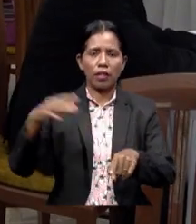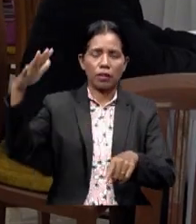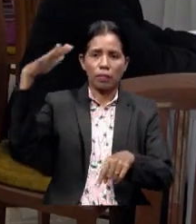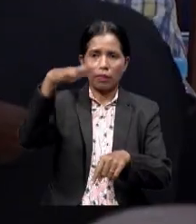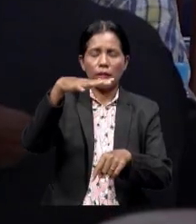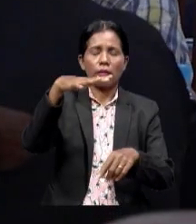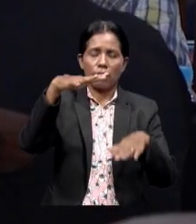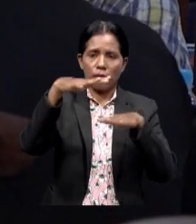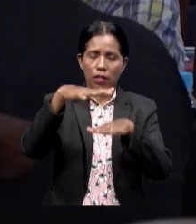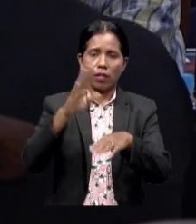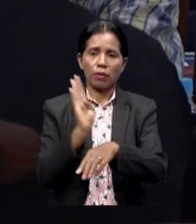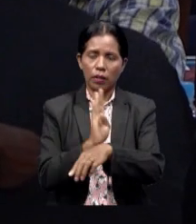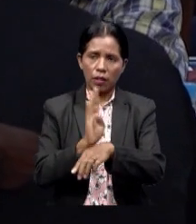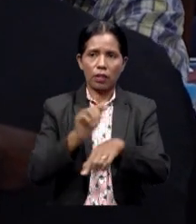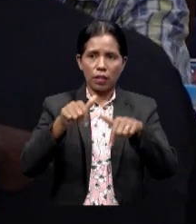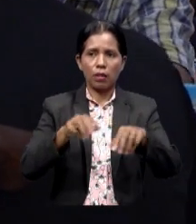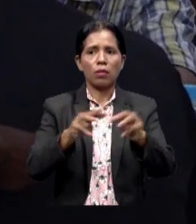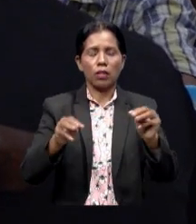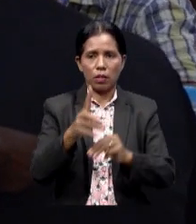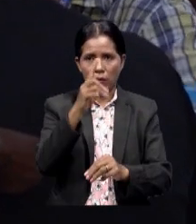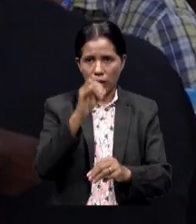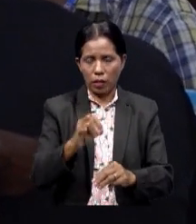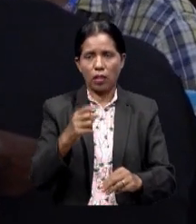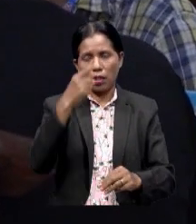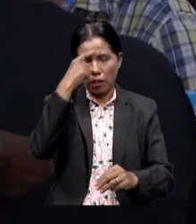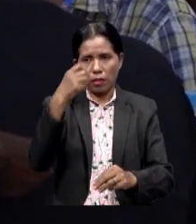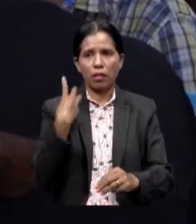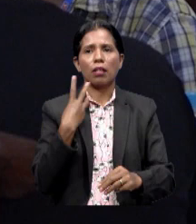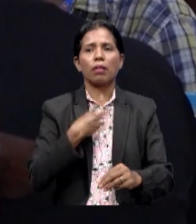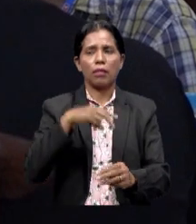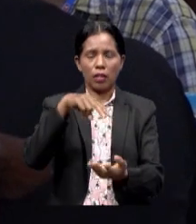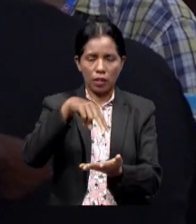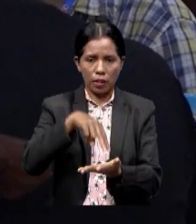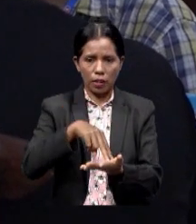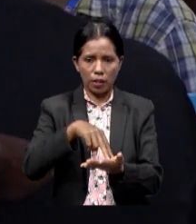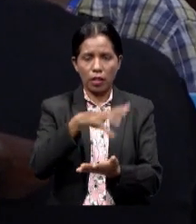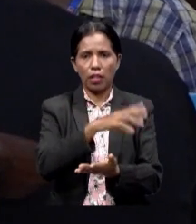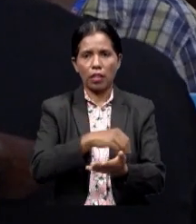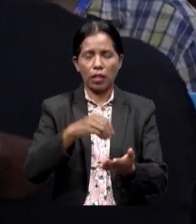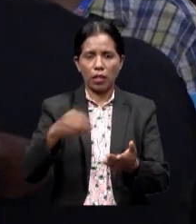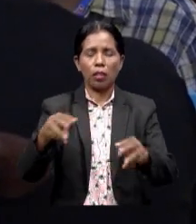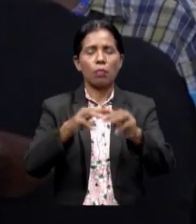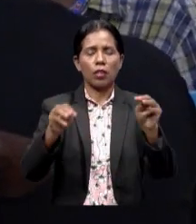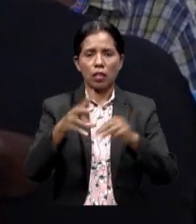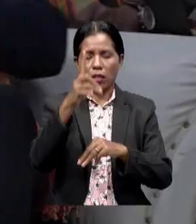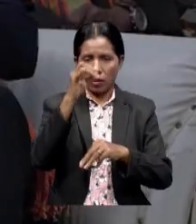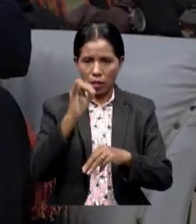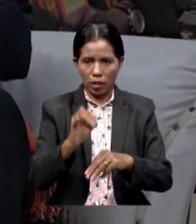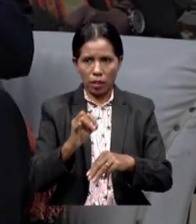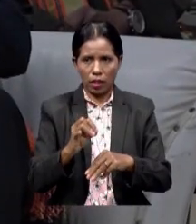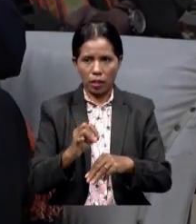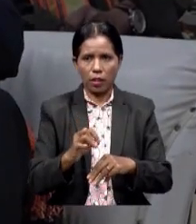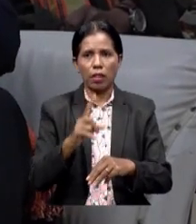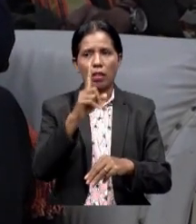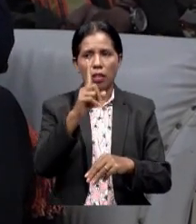o sira roto e a município dele também é uma estabelecimento se desse sai município dele e a ida